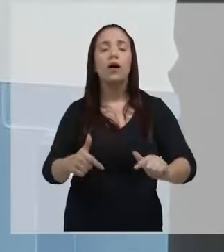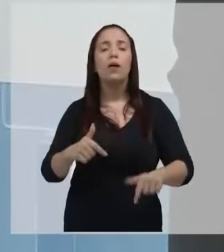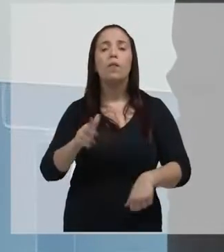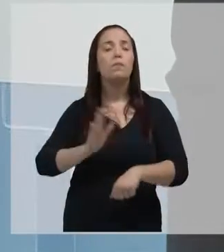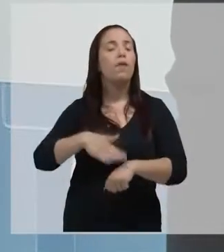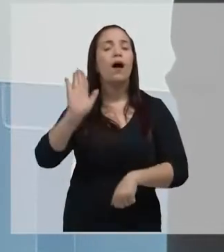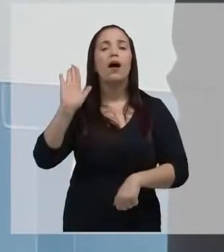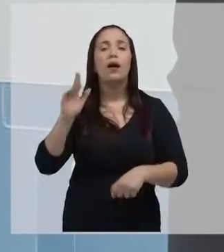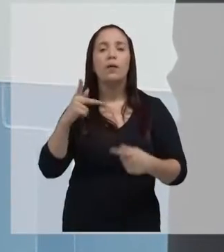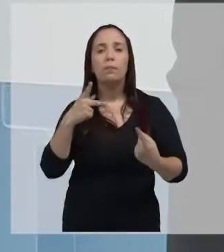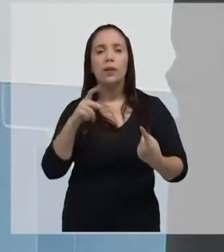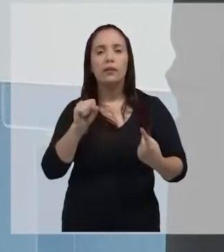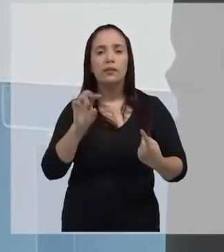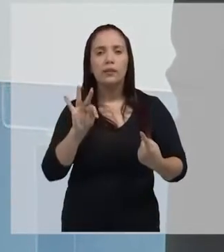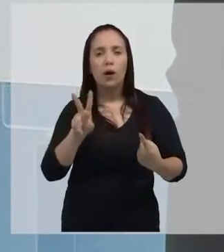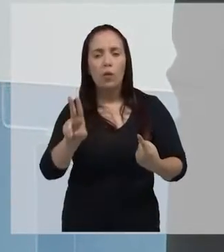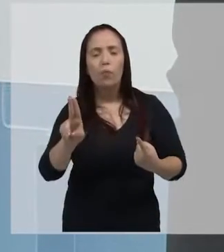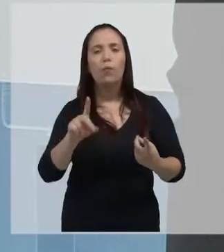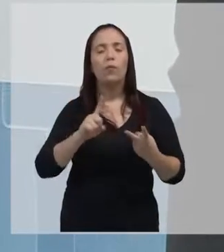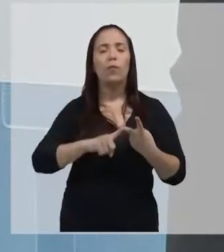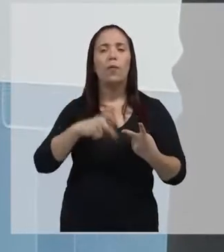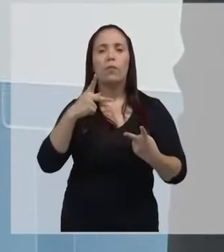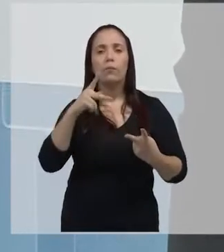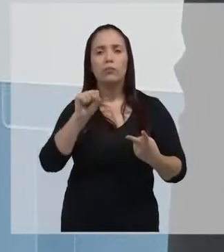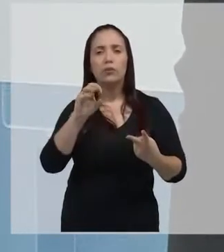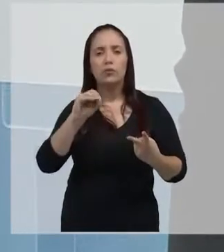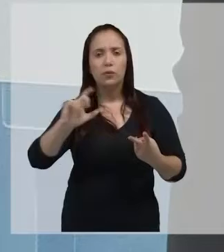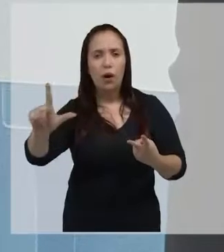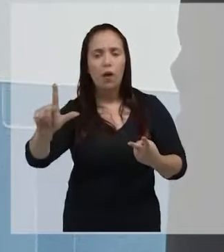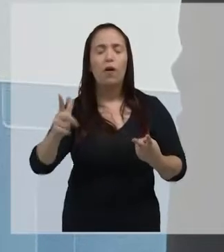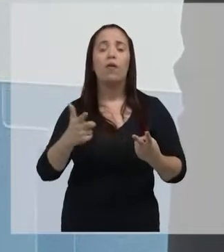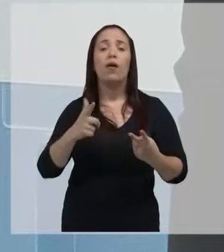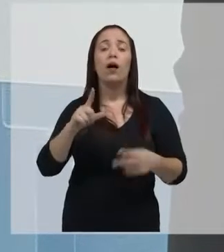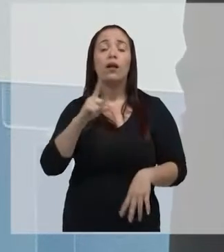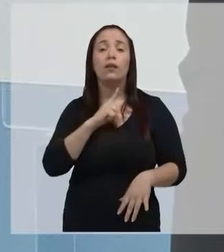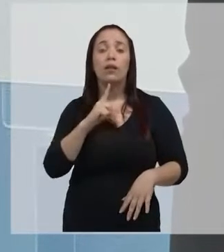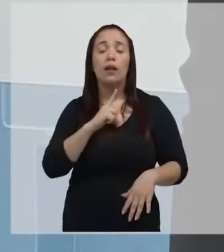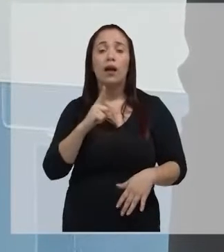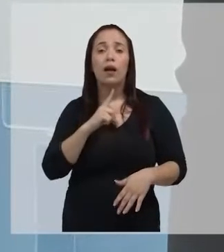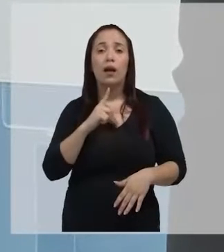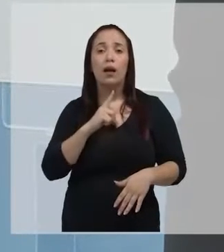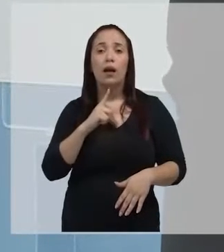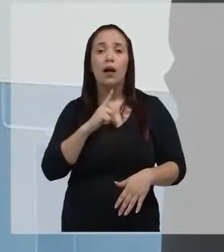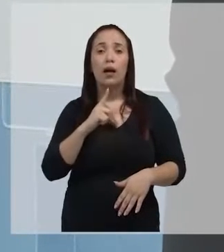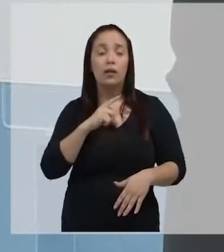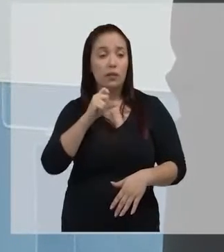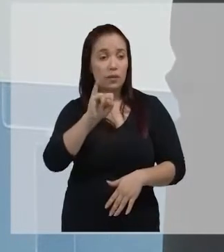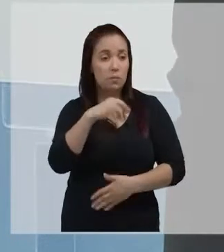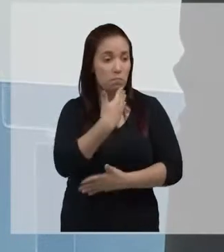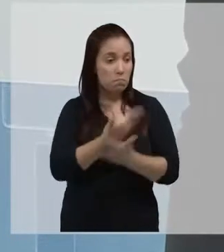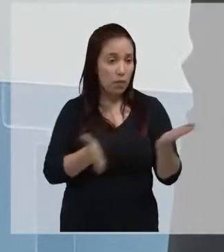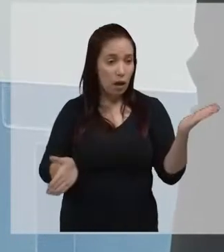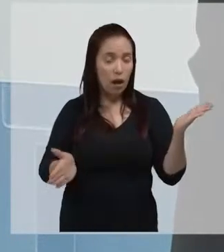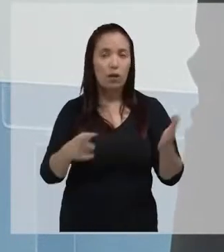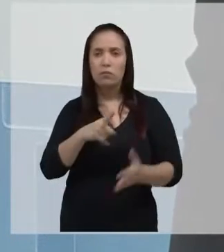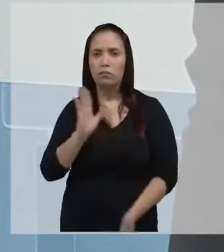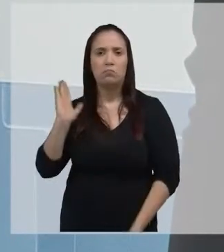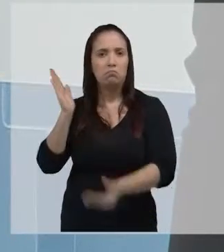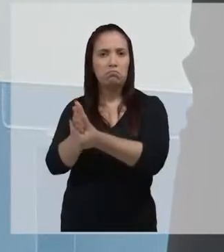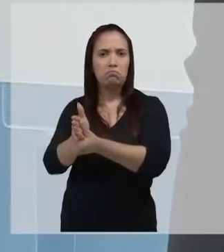mais tradicional, o PSTU, o PSOL, eles perdem alguma coisa lá, eles entram no Supremo Tribunal Federal. Coisa